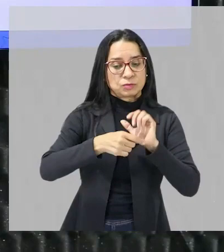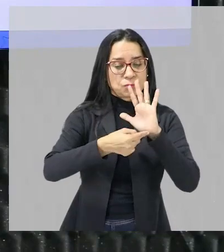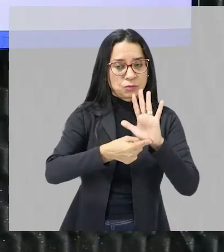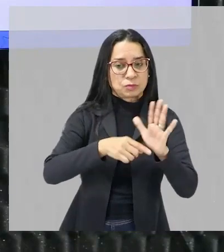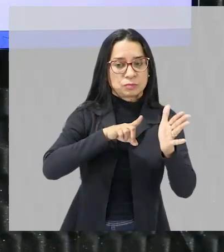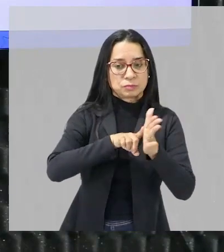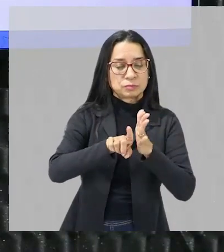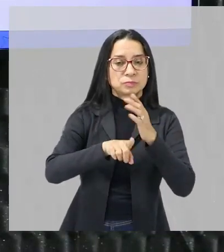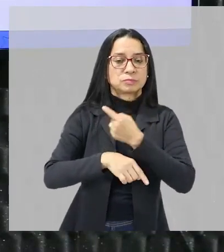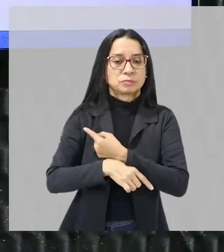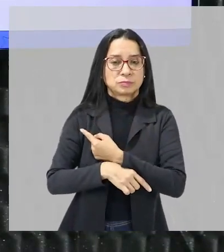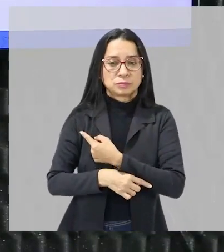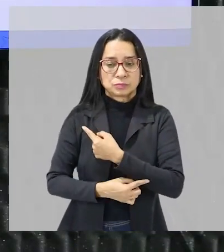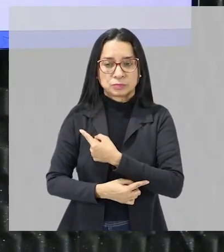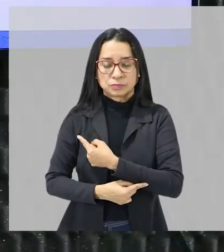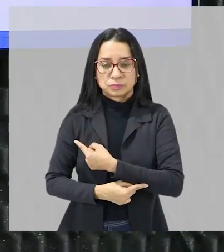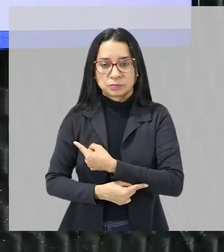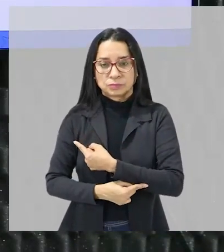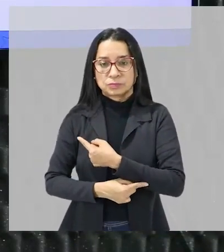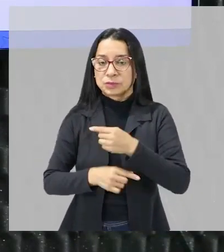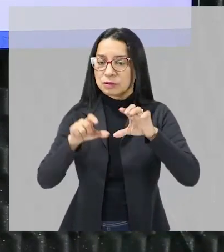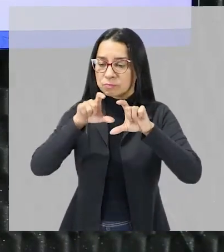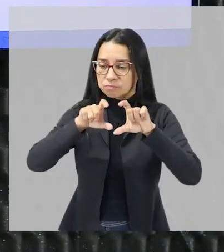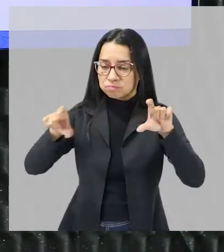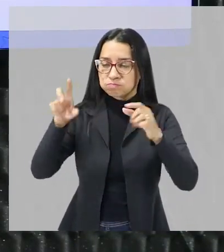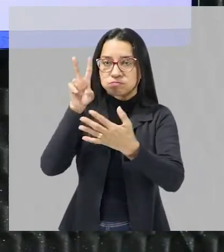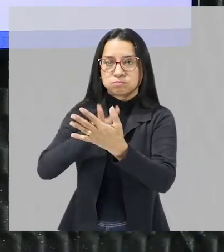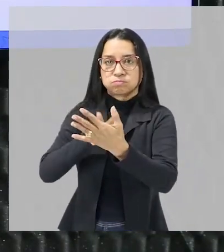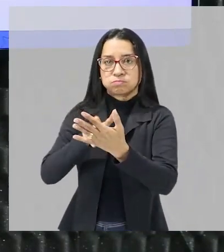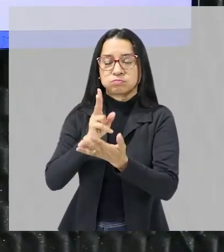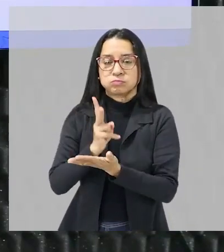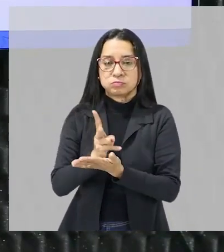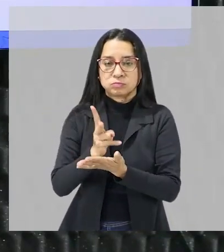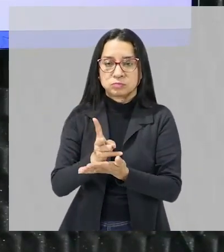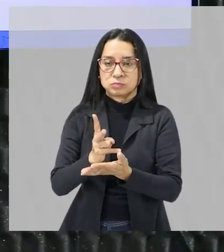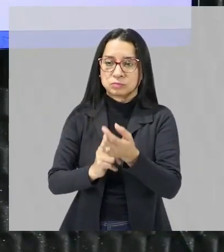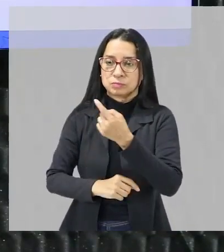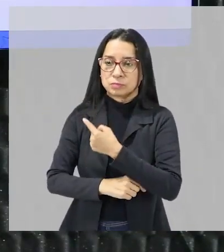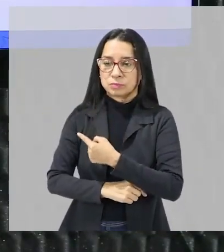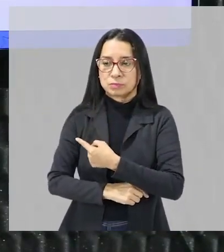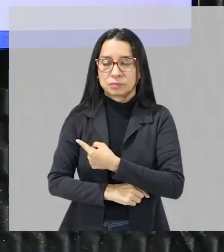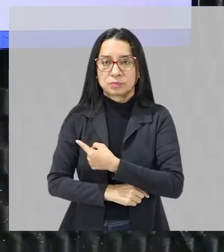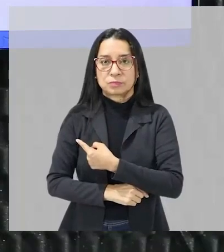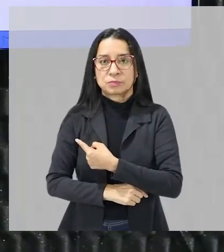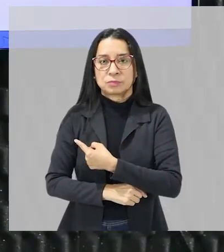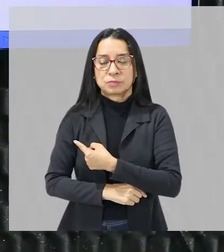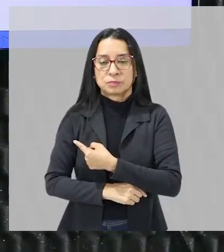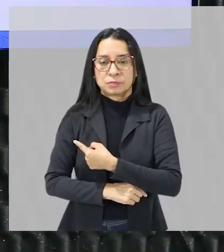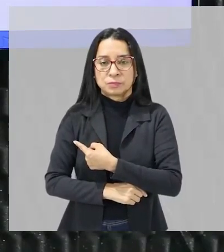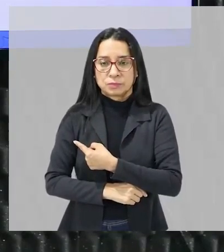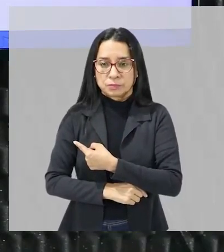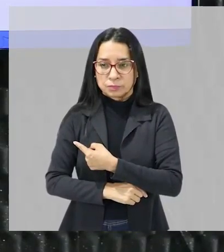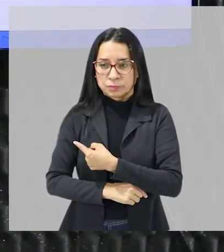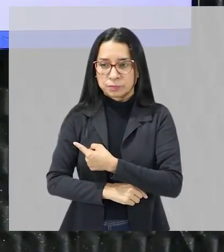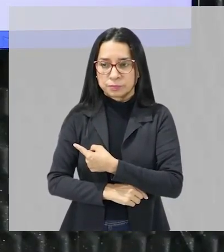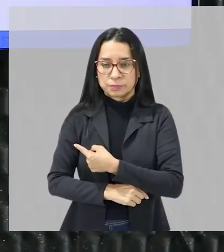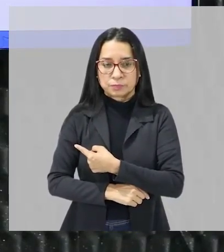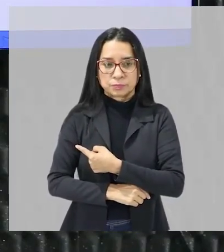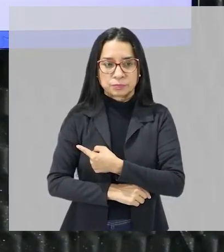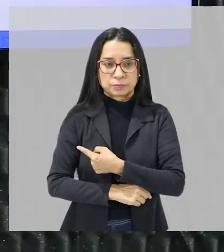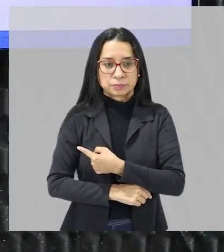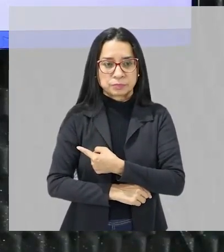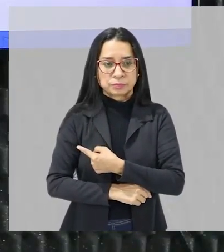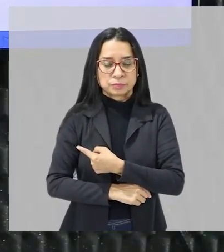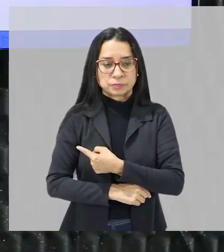Então, basta aos herdeiros, que já são de uma família rica, que já tem muito dinheiro, poupar